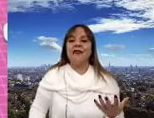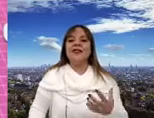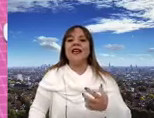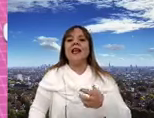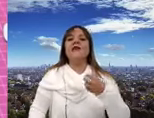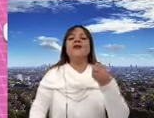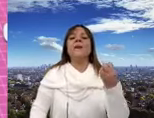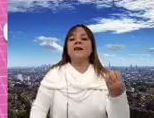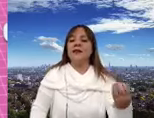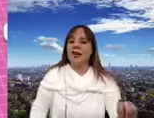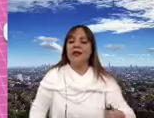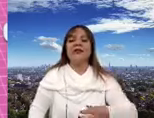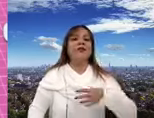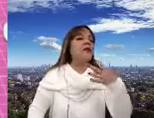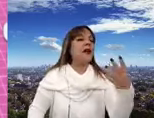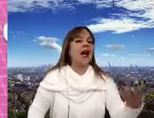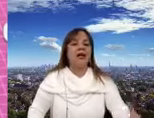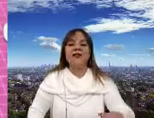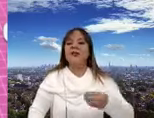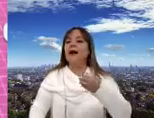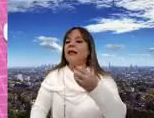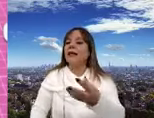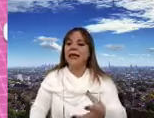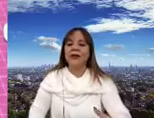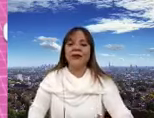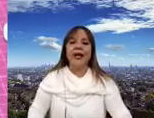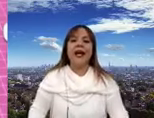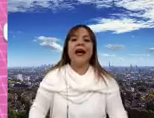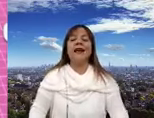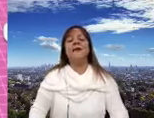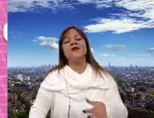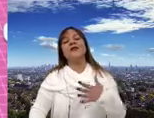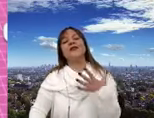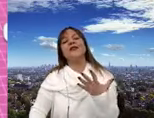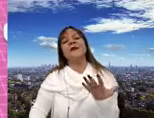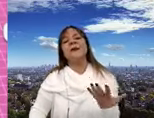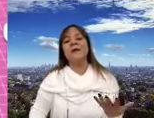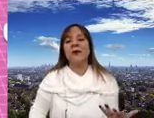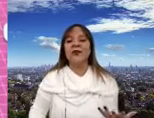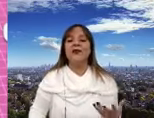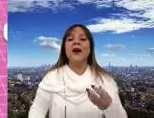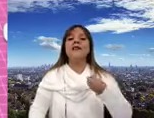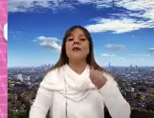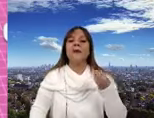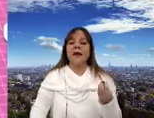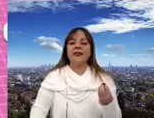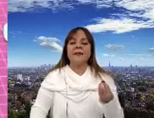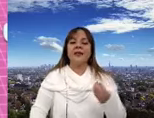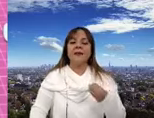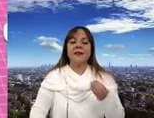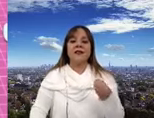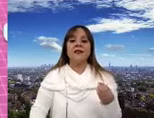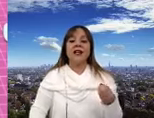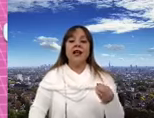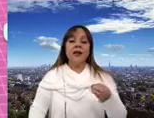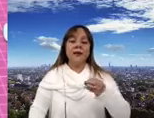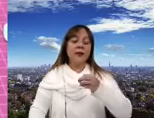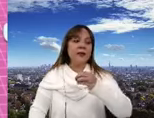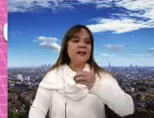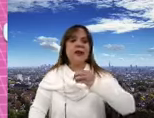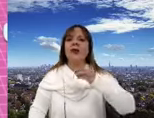seu parceiro, seu namorado, seu marido, né? Aquela pessoa que você ama muito, faça uma peça pensando assim, não precisa